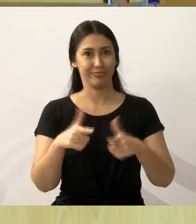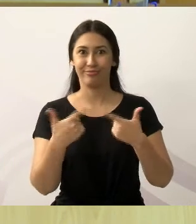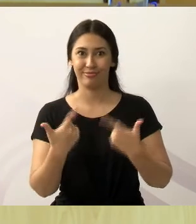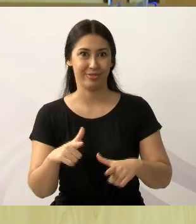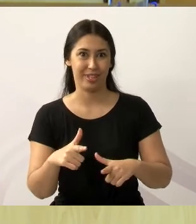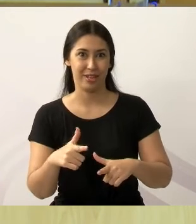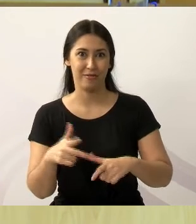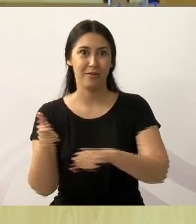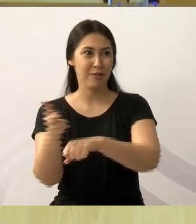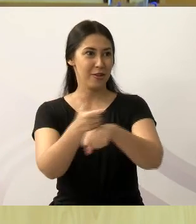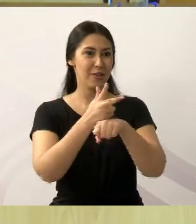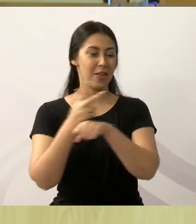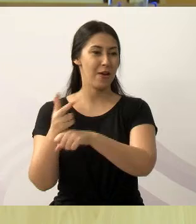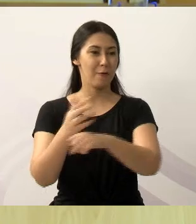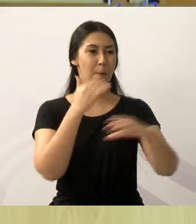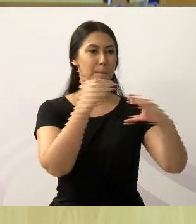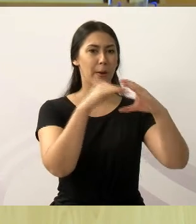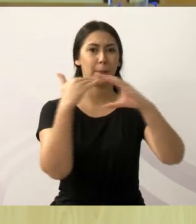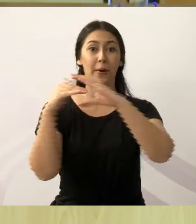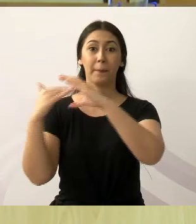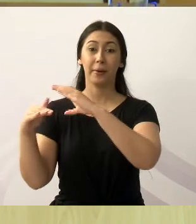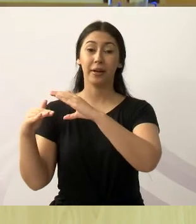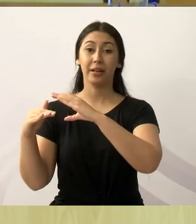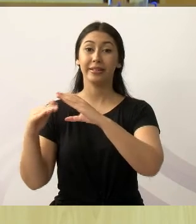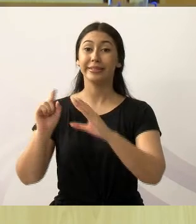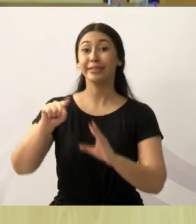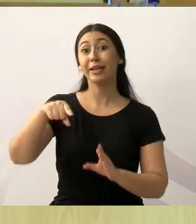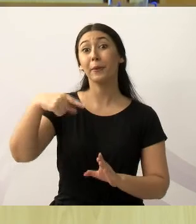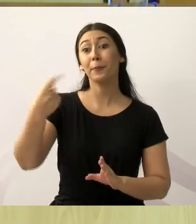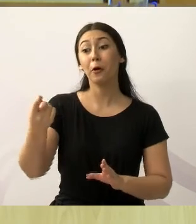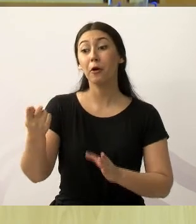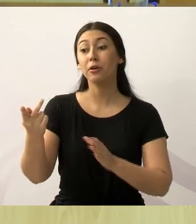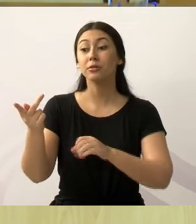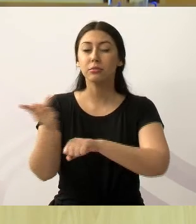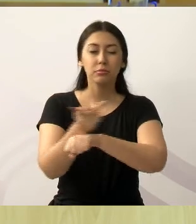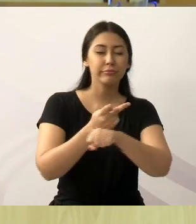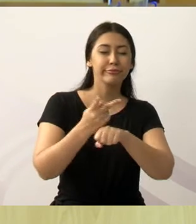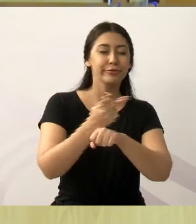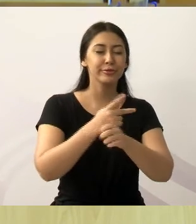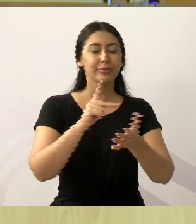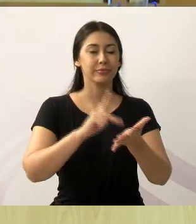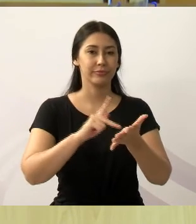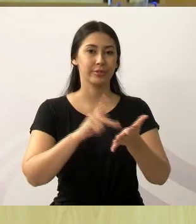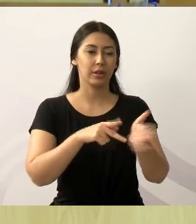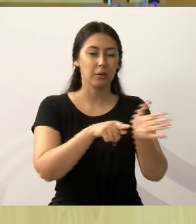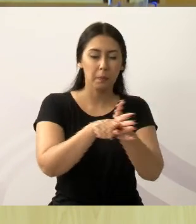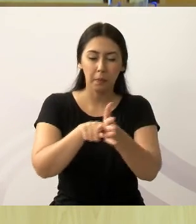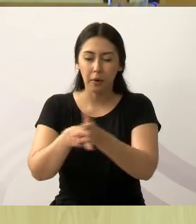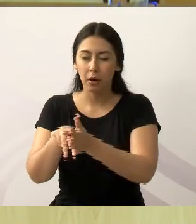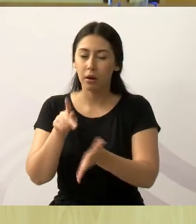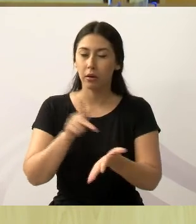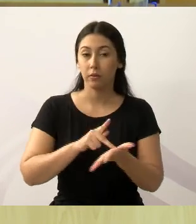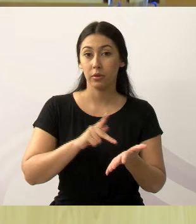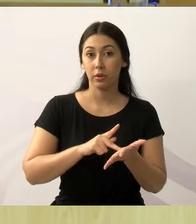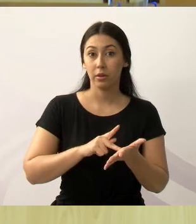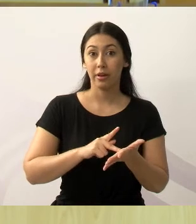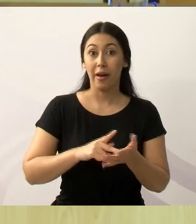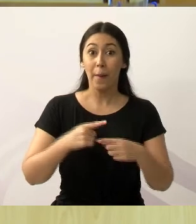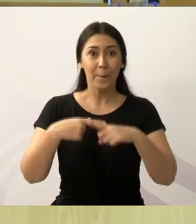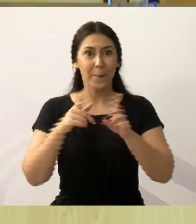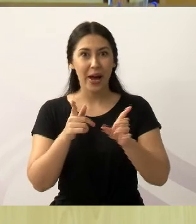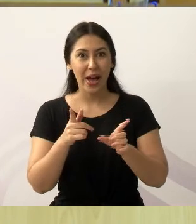ter publicado o vídeo mentiroso para somente depois ir atrás da verdade sem qualquer pedido formal de